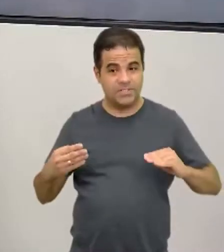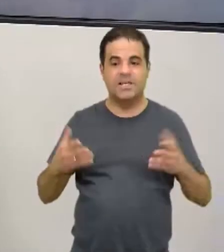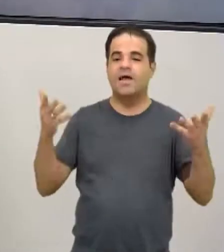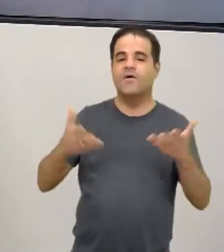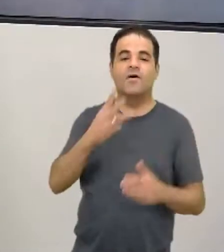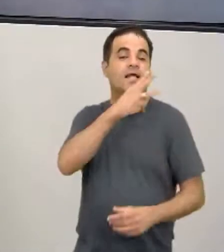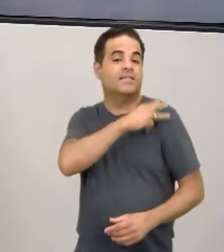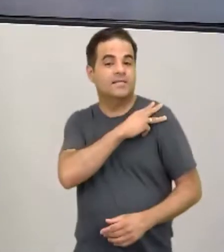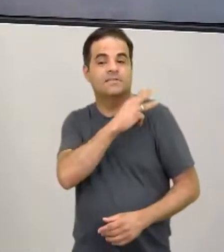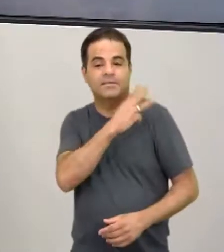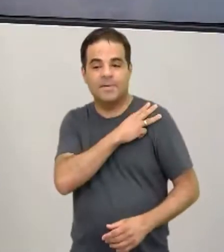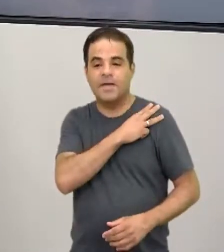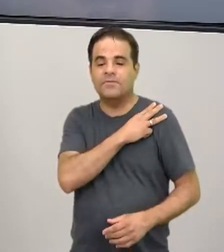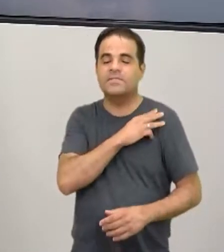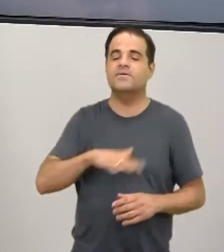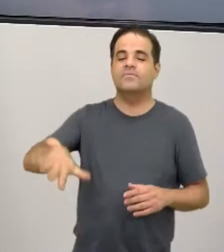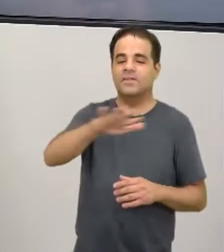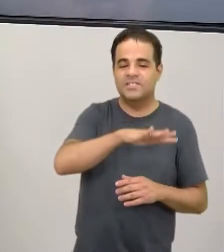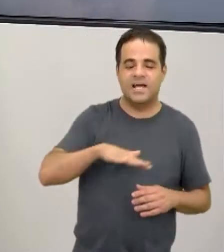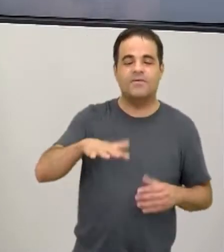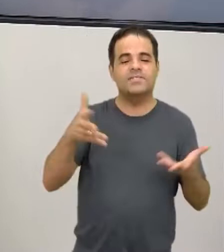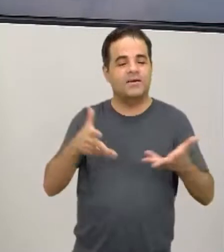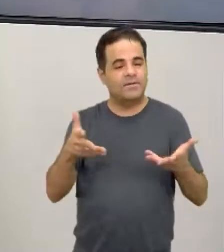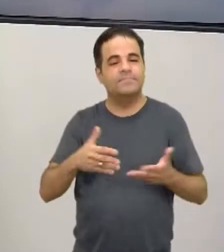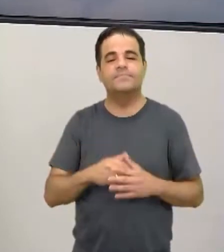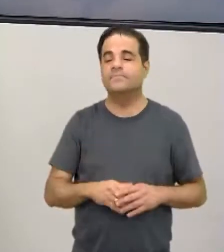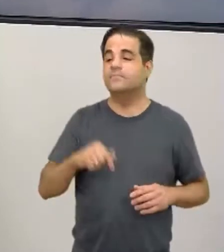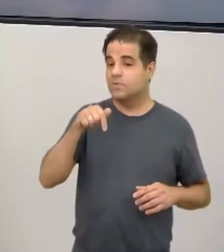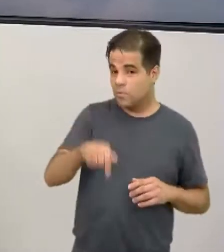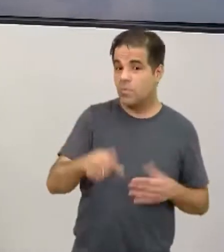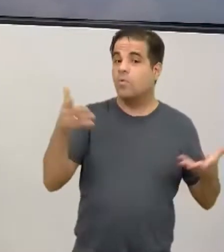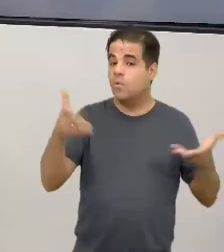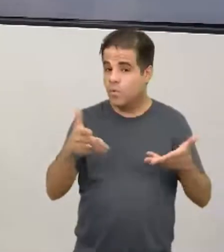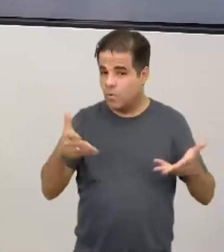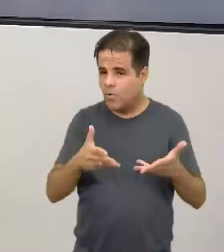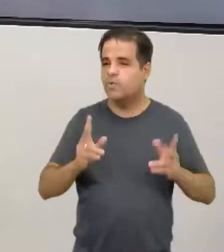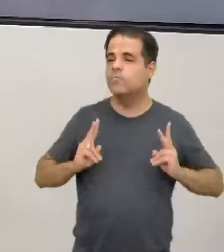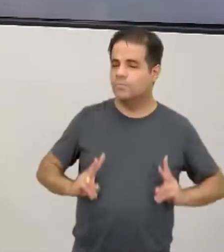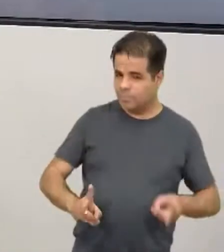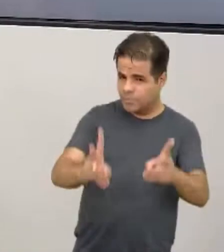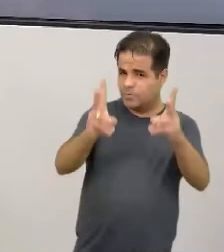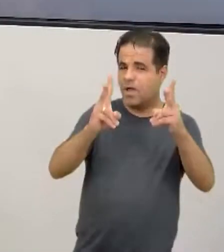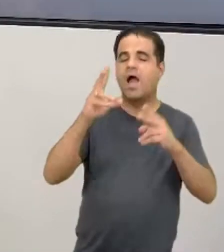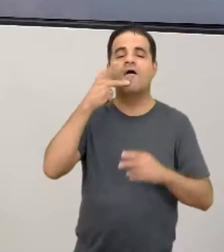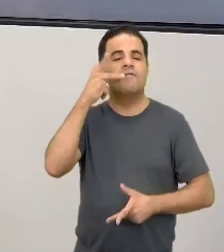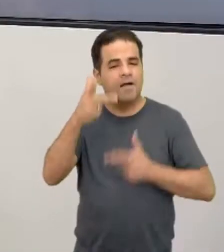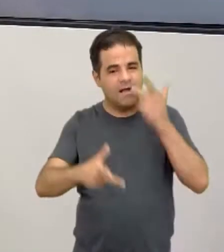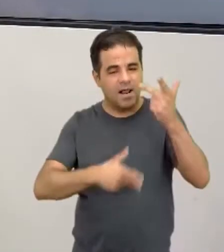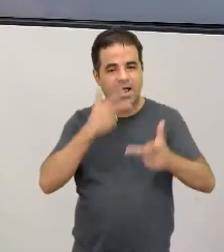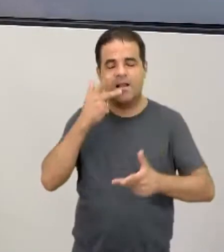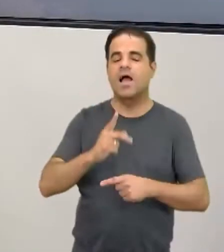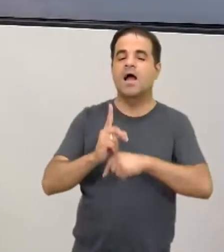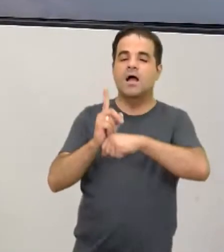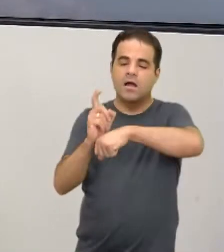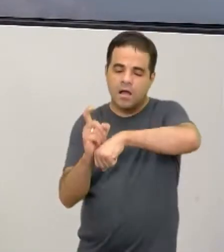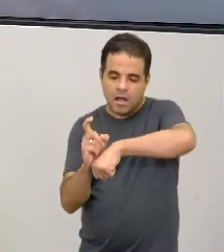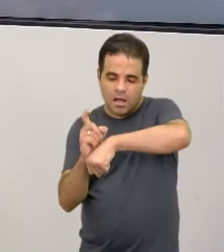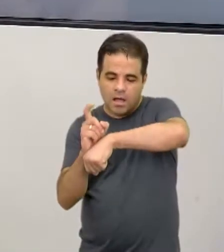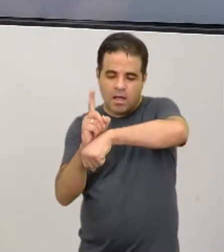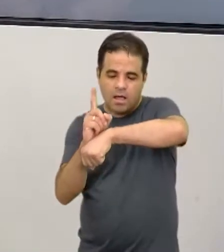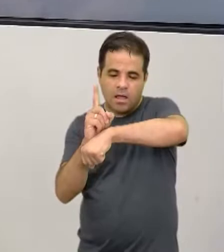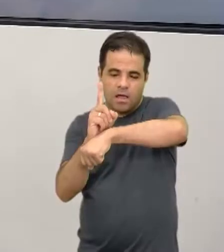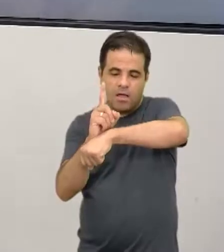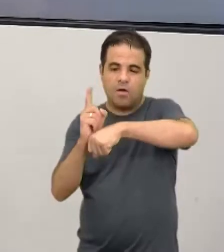da terceira série do Ensino Médio. Hoje a gente vai continuar, então, a falar sobre a evolução